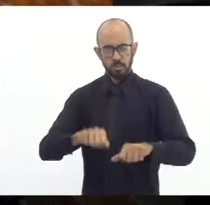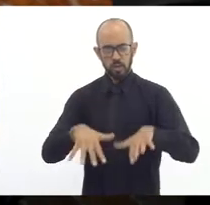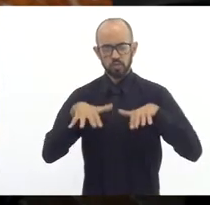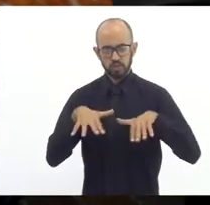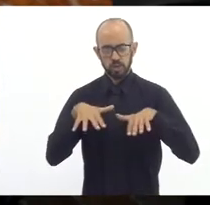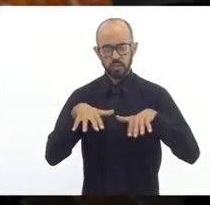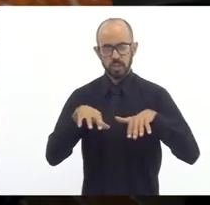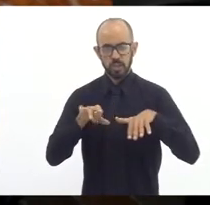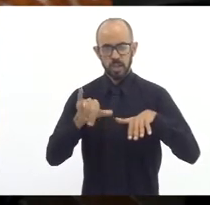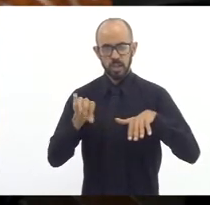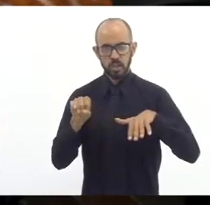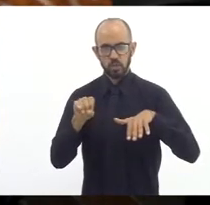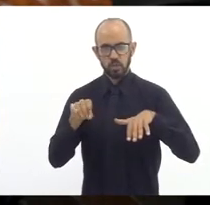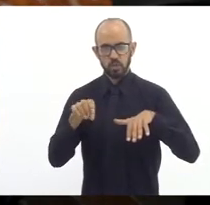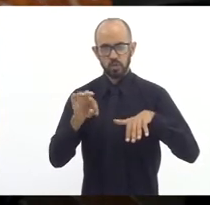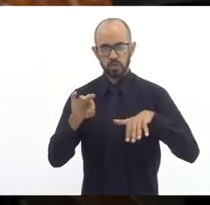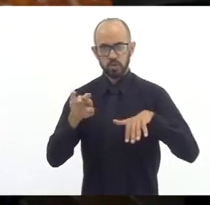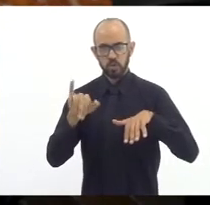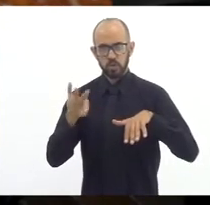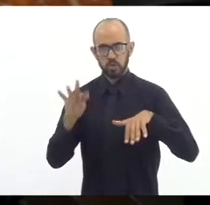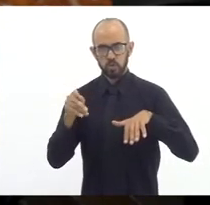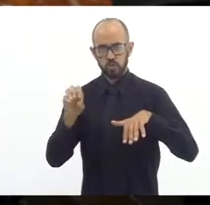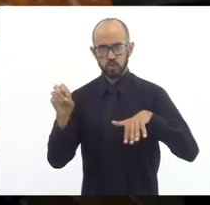da Rio Trilhos hoje, mas eu tive que desmarcar